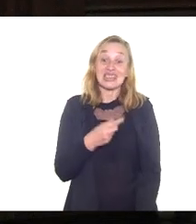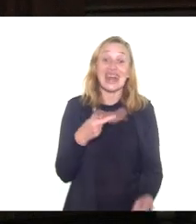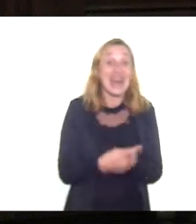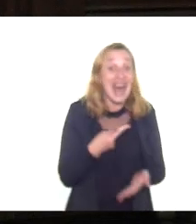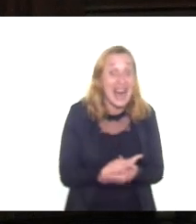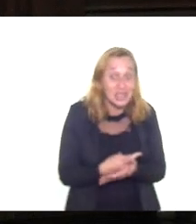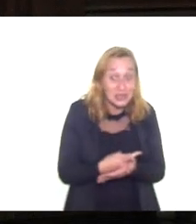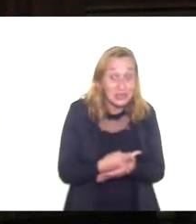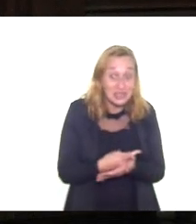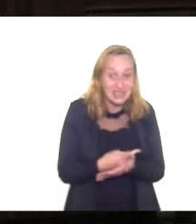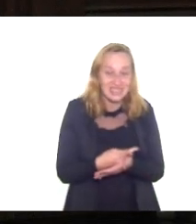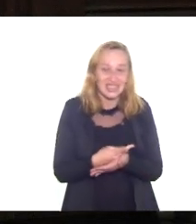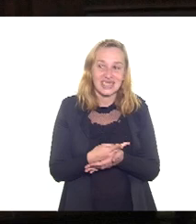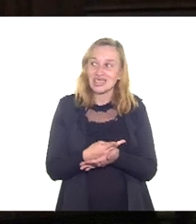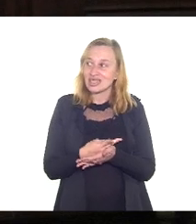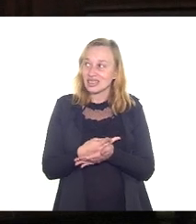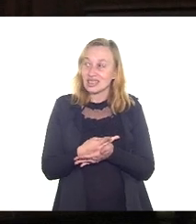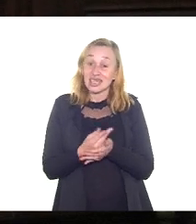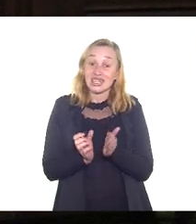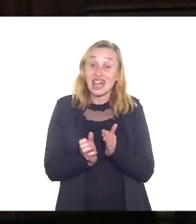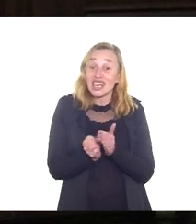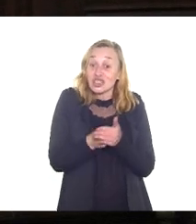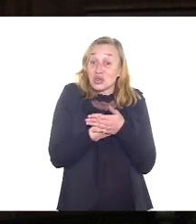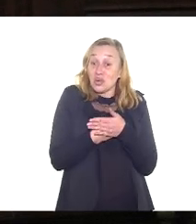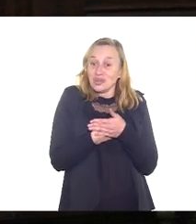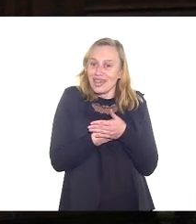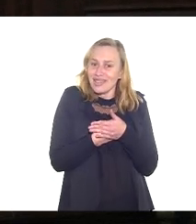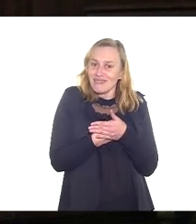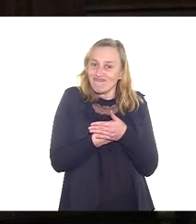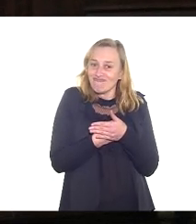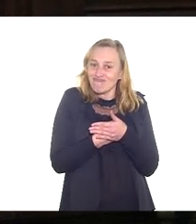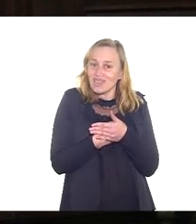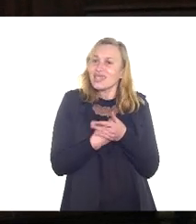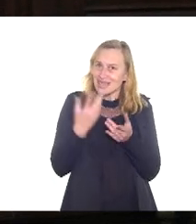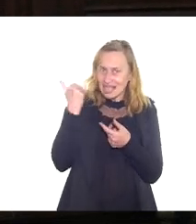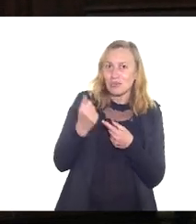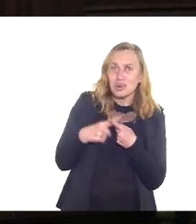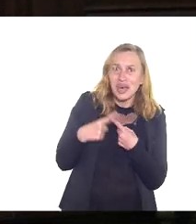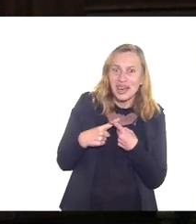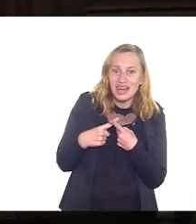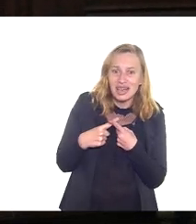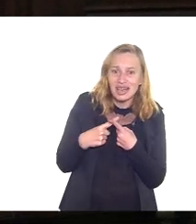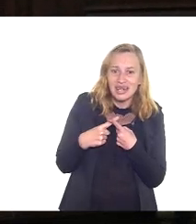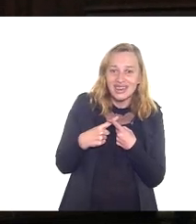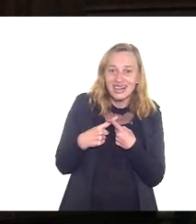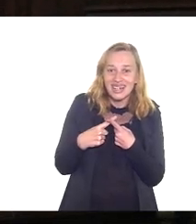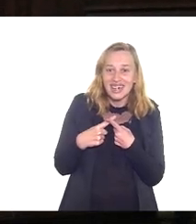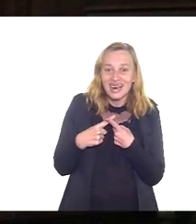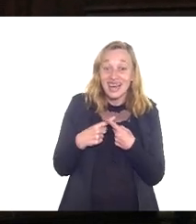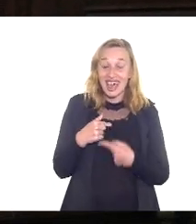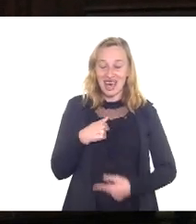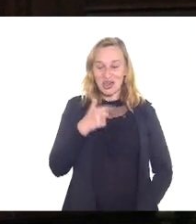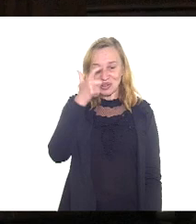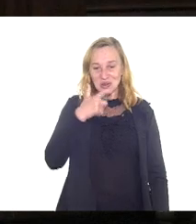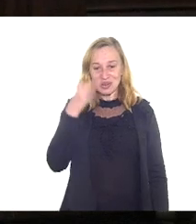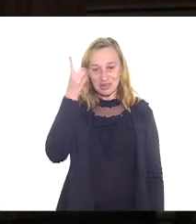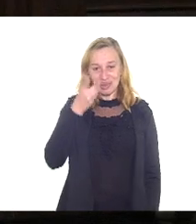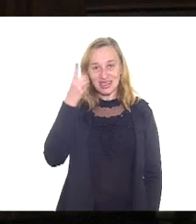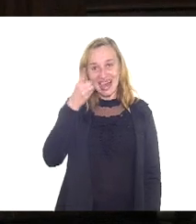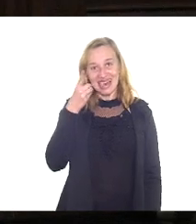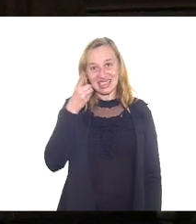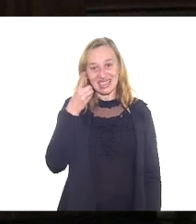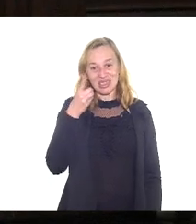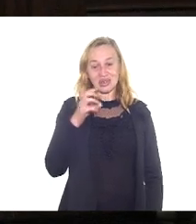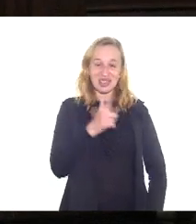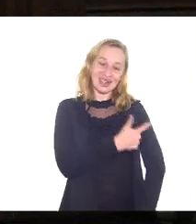errado e terá que ser oculto. Sabe por quê? Porque eu, como parlamentar, eu sou